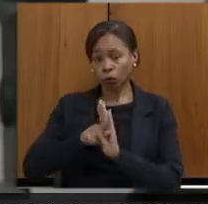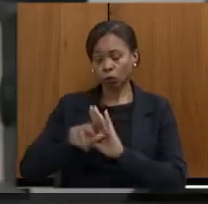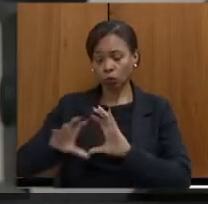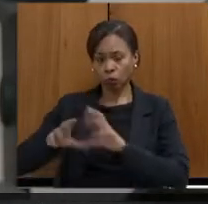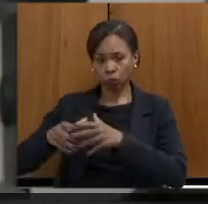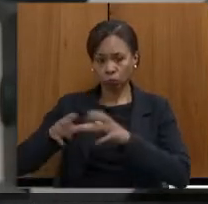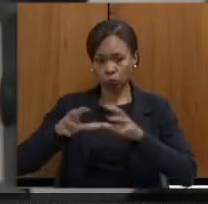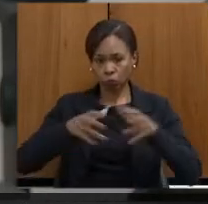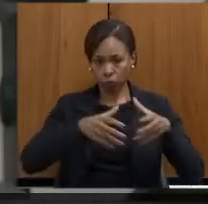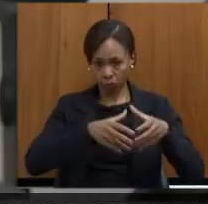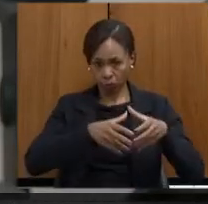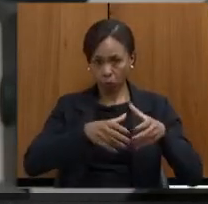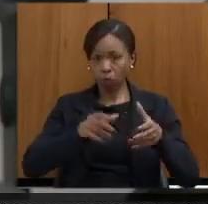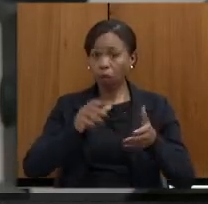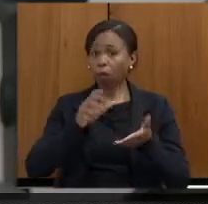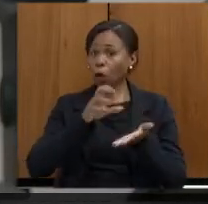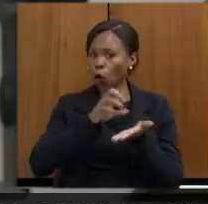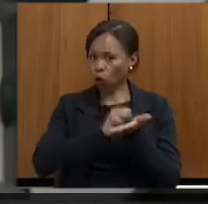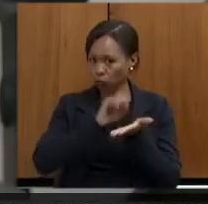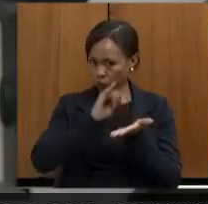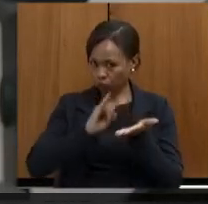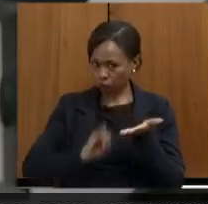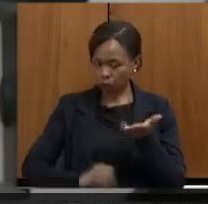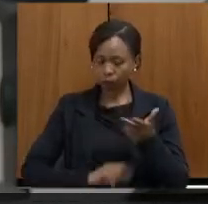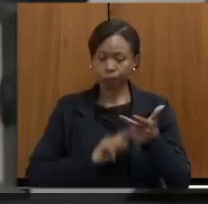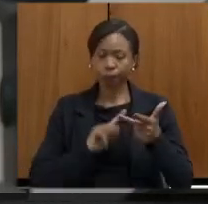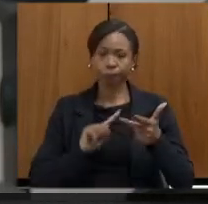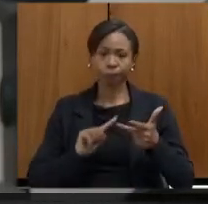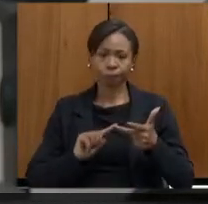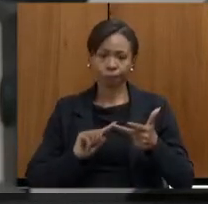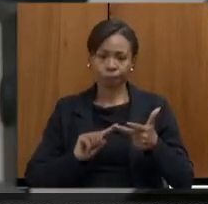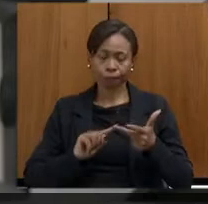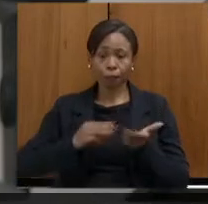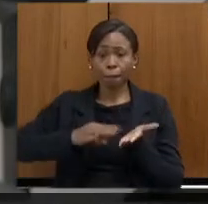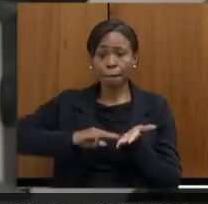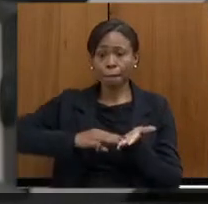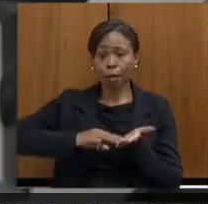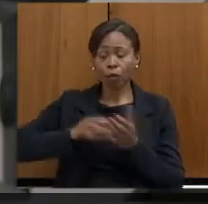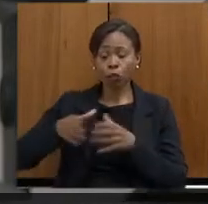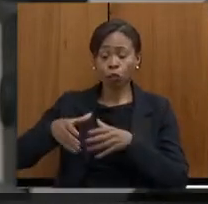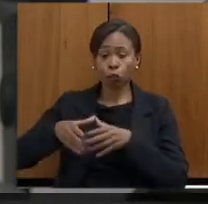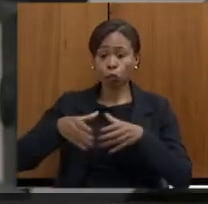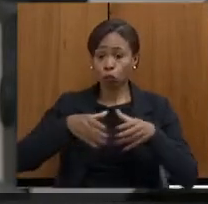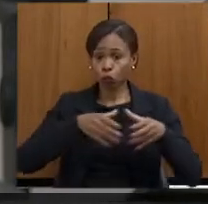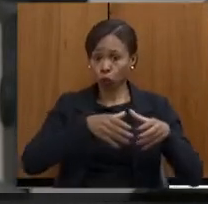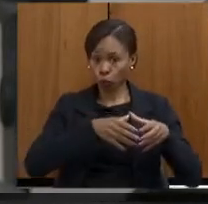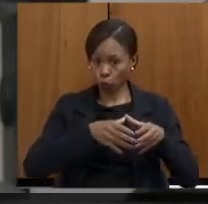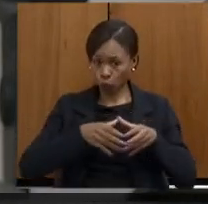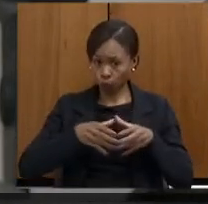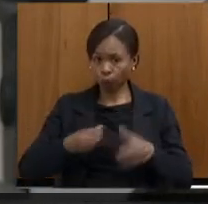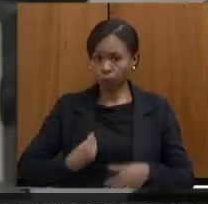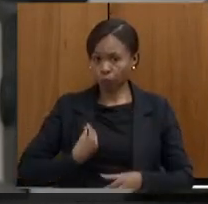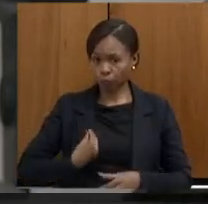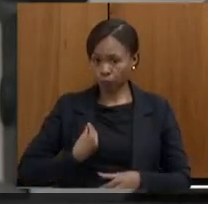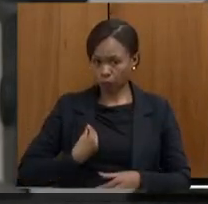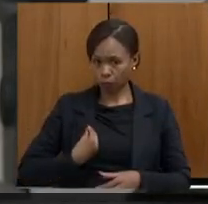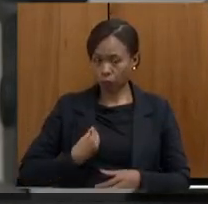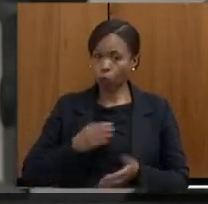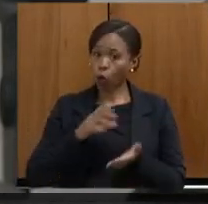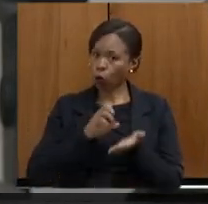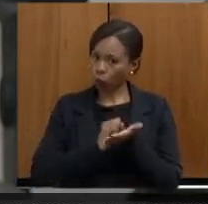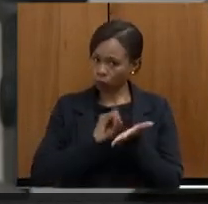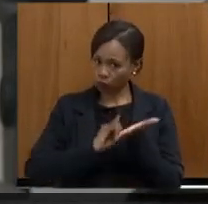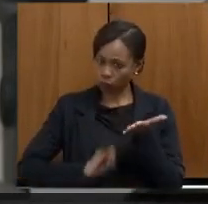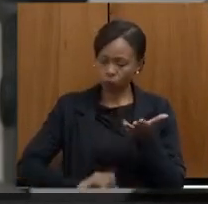por ordem de inscrição. Três, membro das comissões participantes por ordem de inscrição.